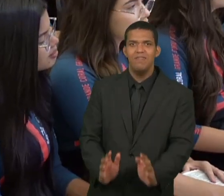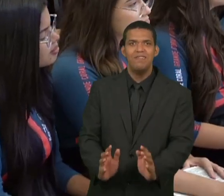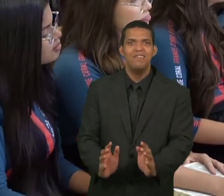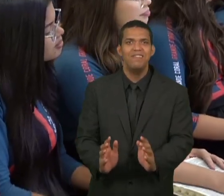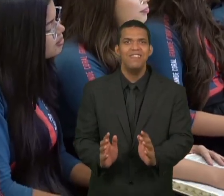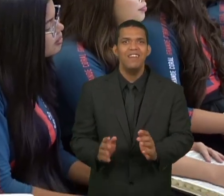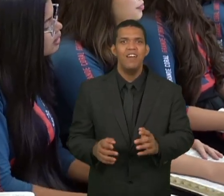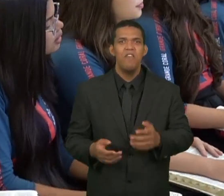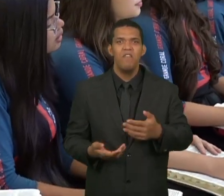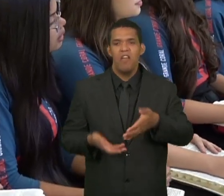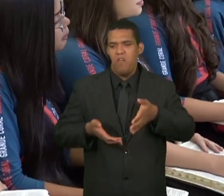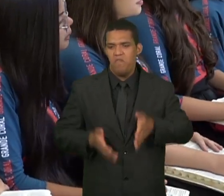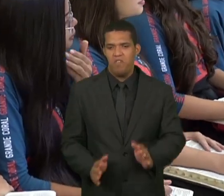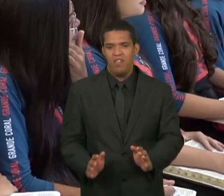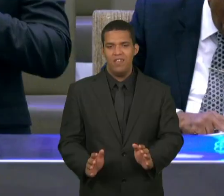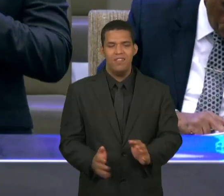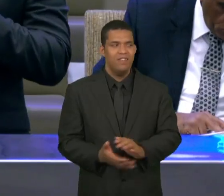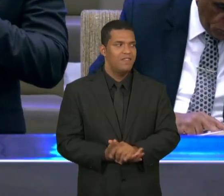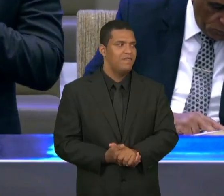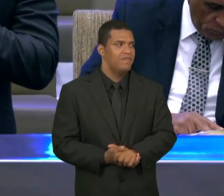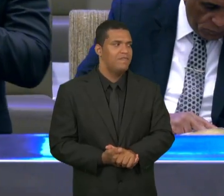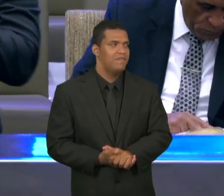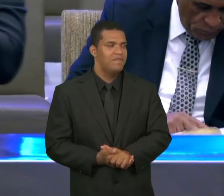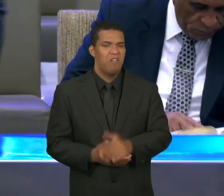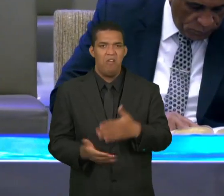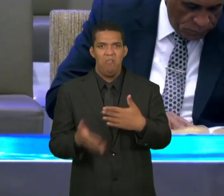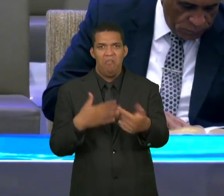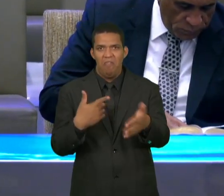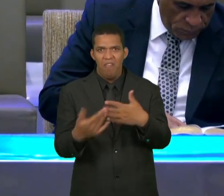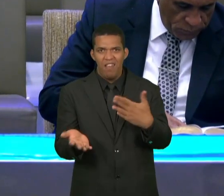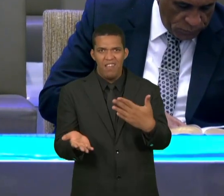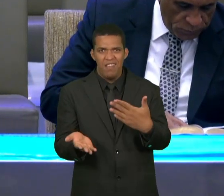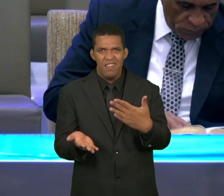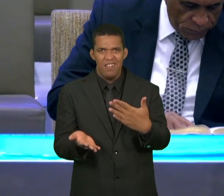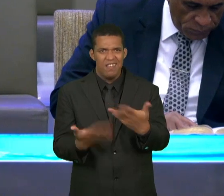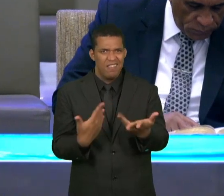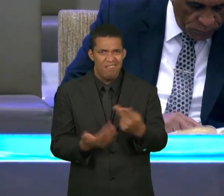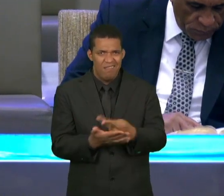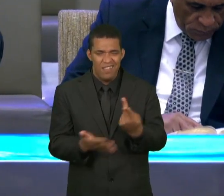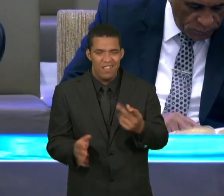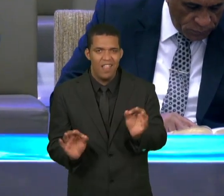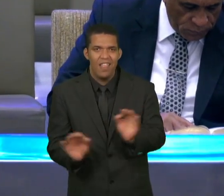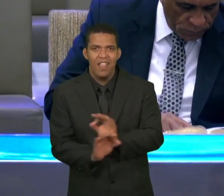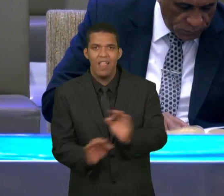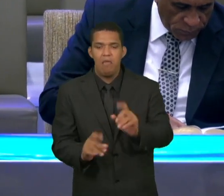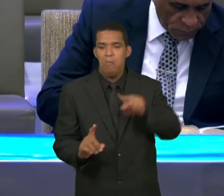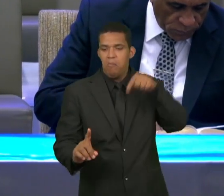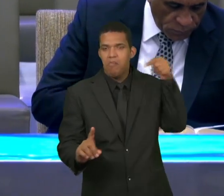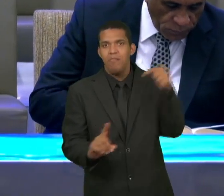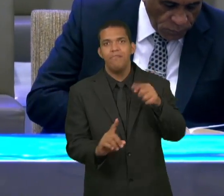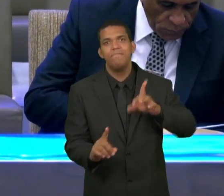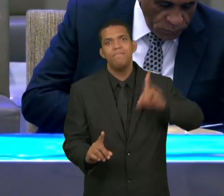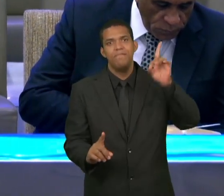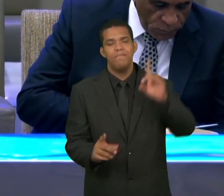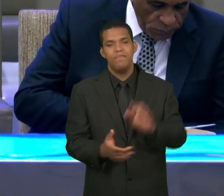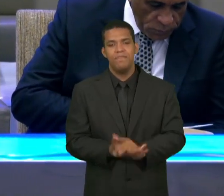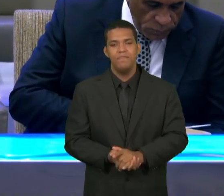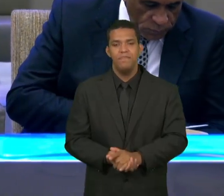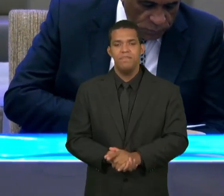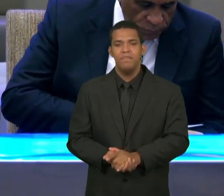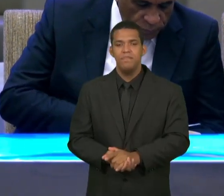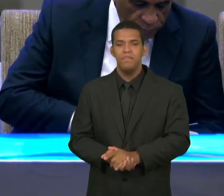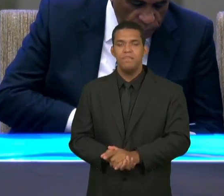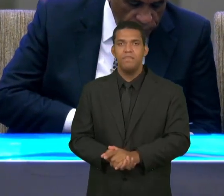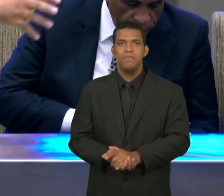Provérbios 16:4 diz assim: o Senhor fez tudo para um fim. E fim aí é a palavra no hebraico que quer